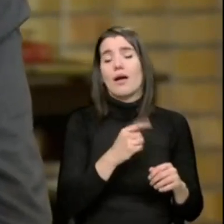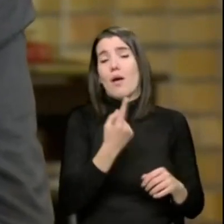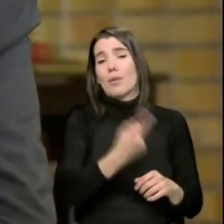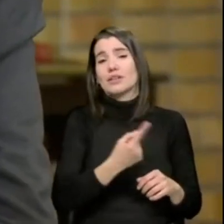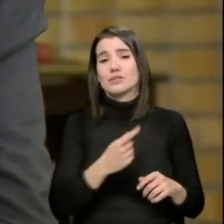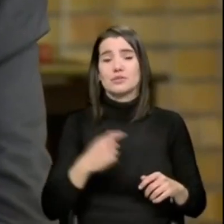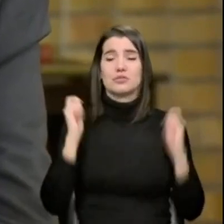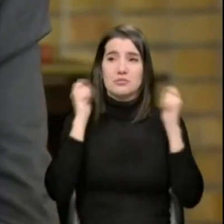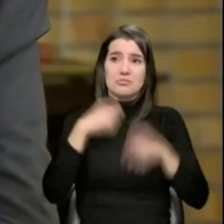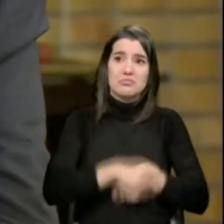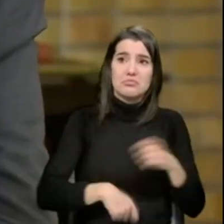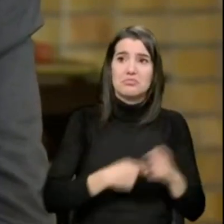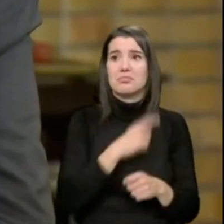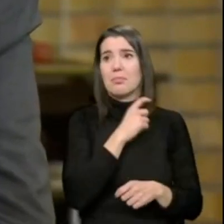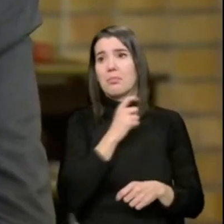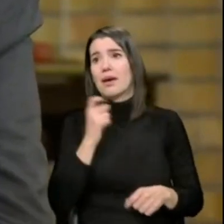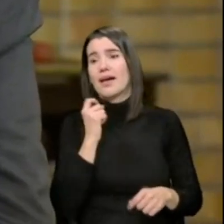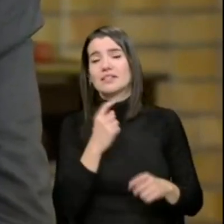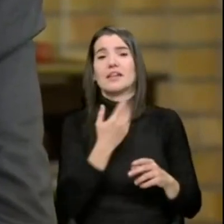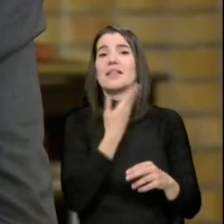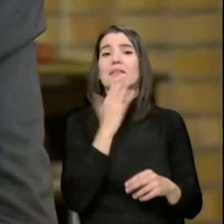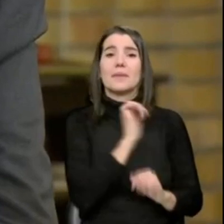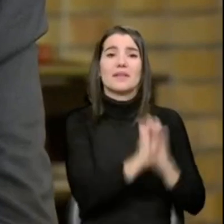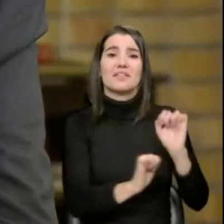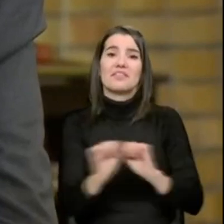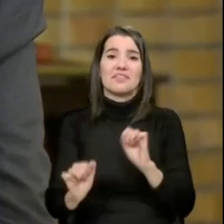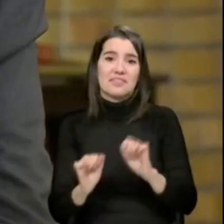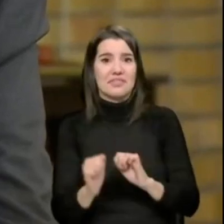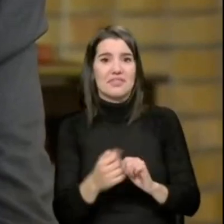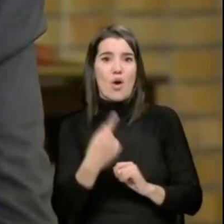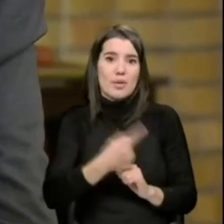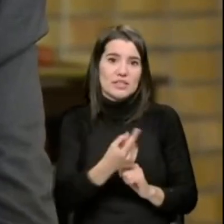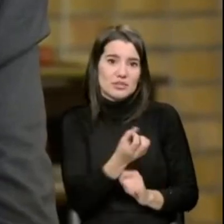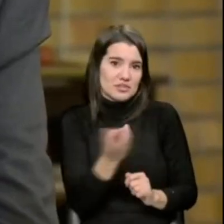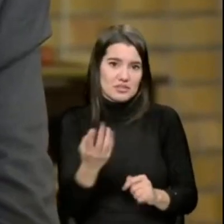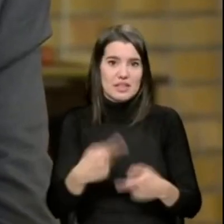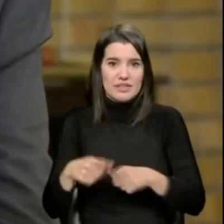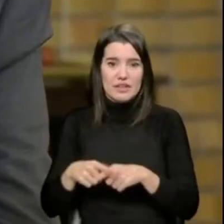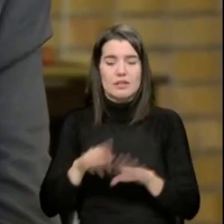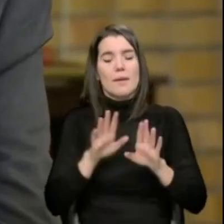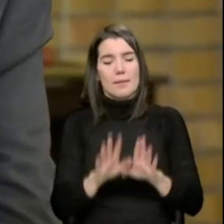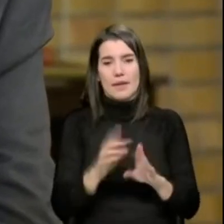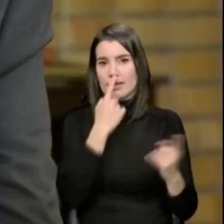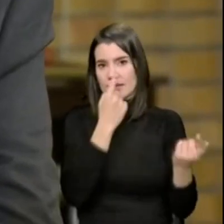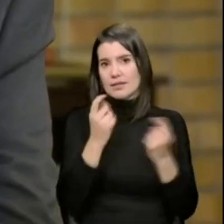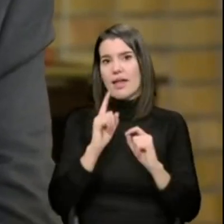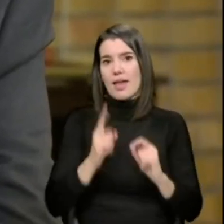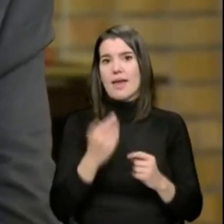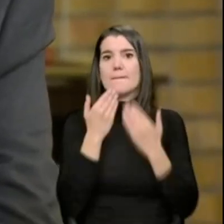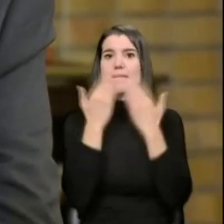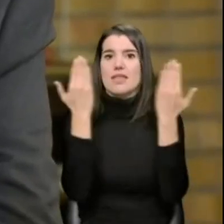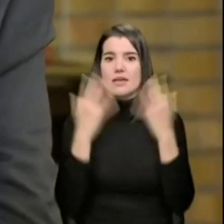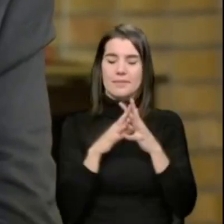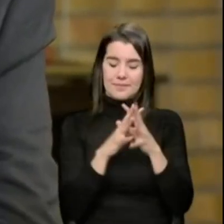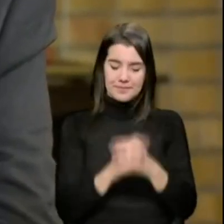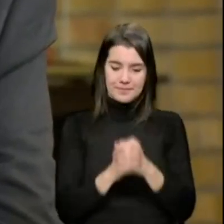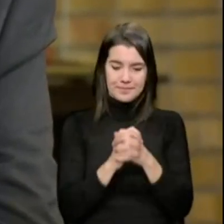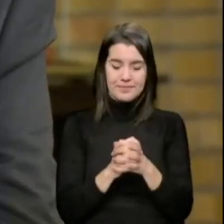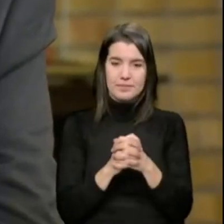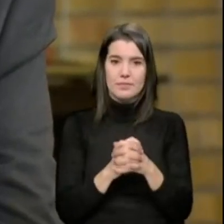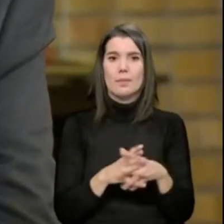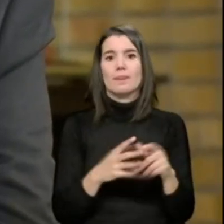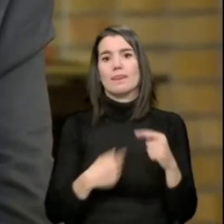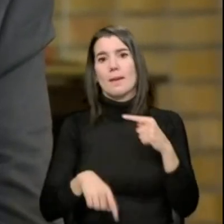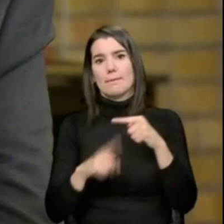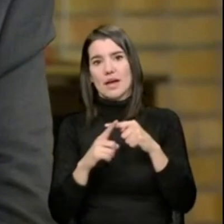monges têm outras, também conforme a sua própria vocação, mas é comum esta coisa de oração matinal, depois a oração